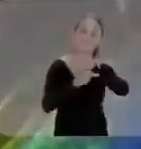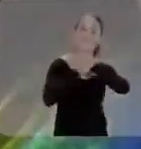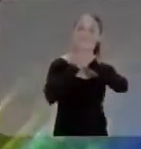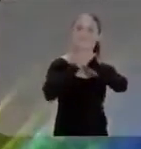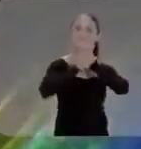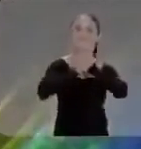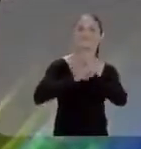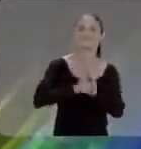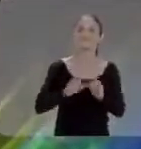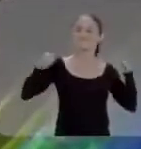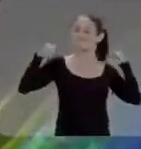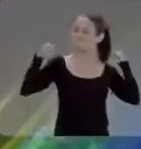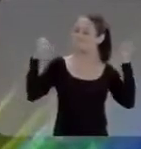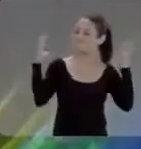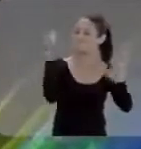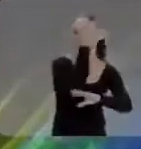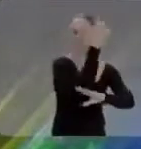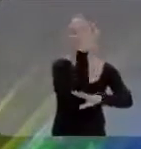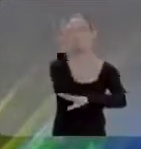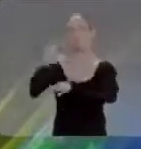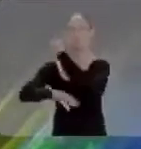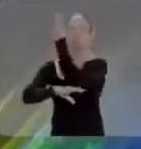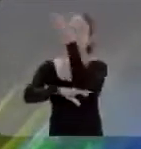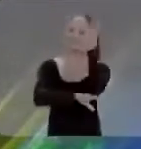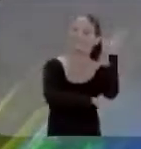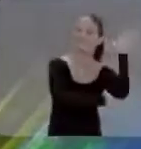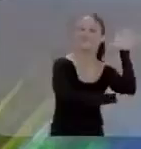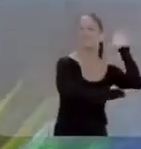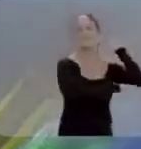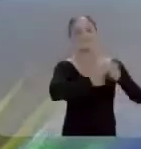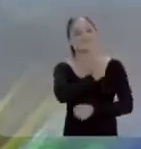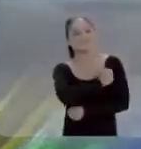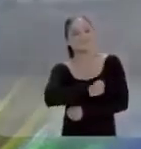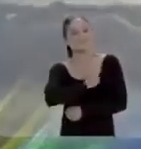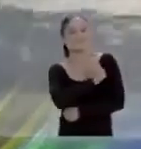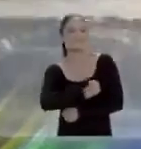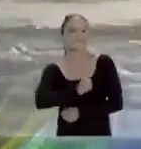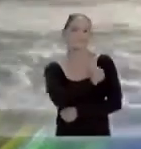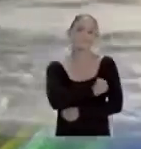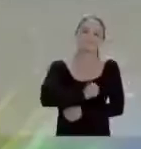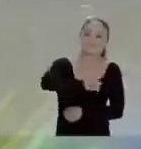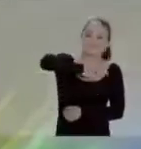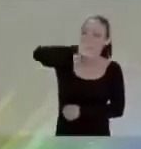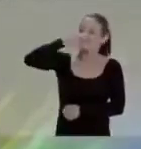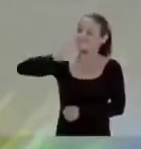a esperança nos verdes das matas, a saudade nas